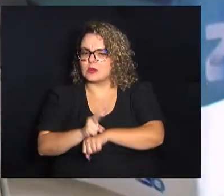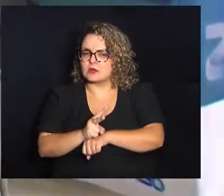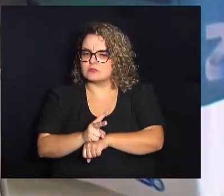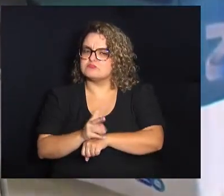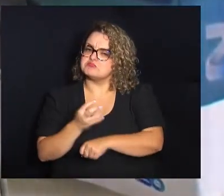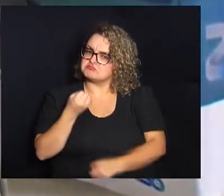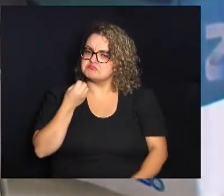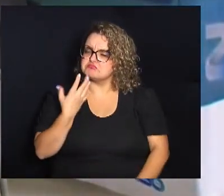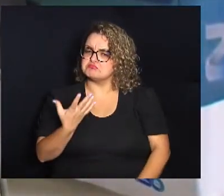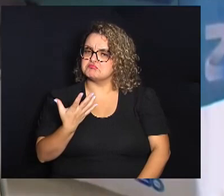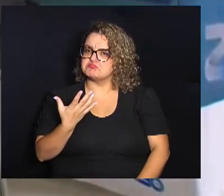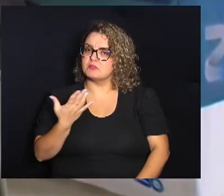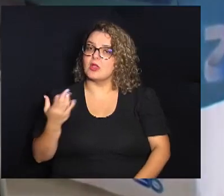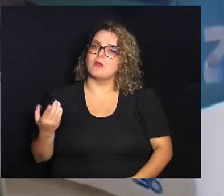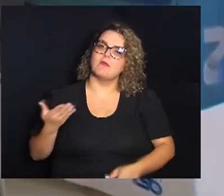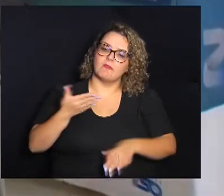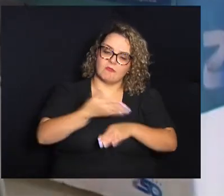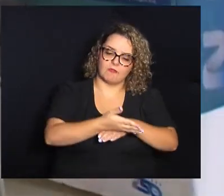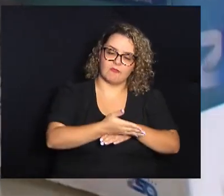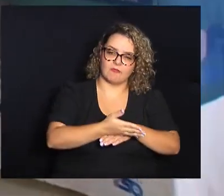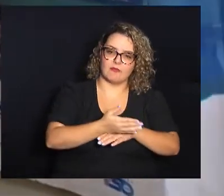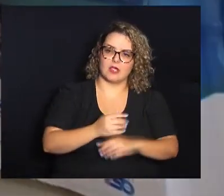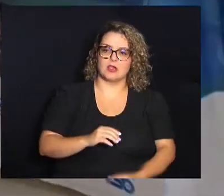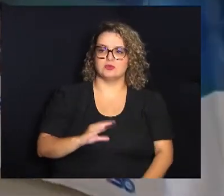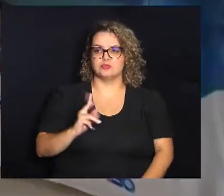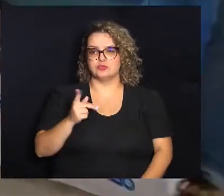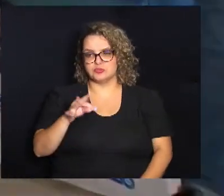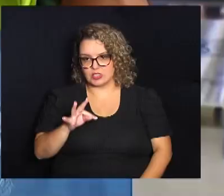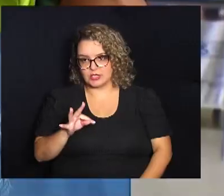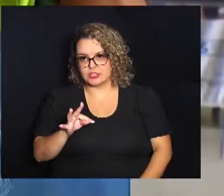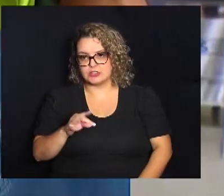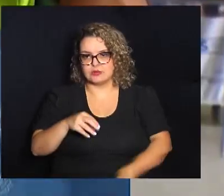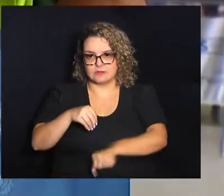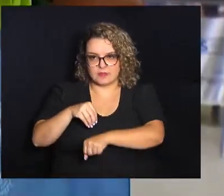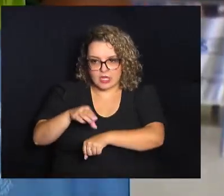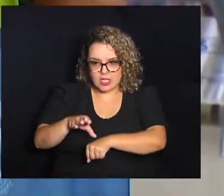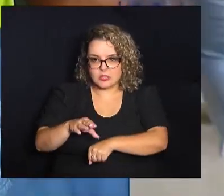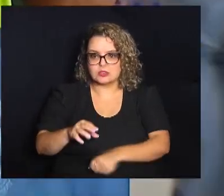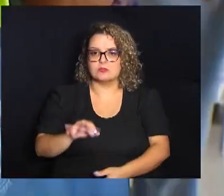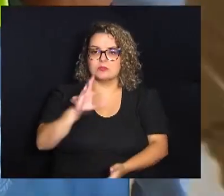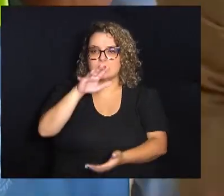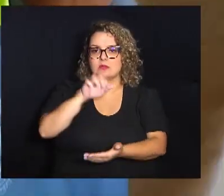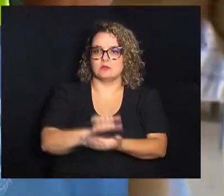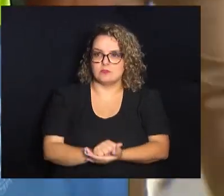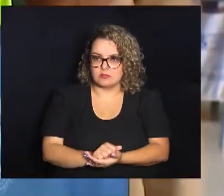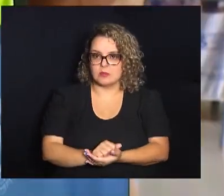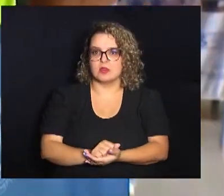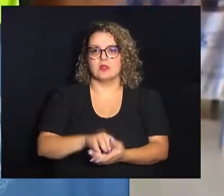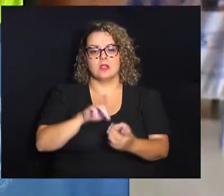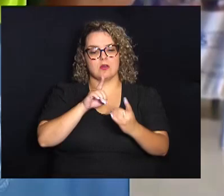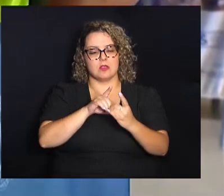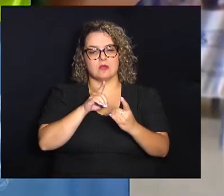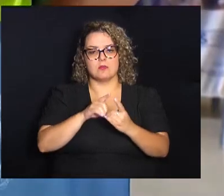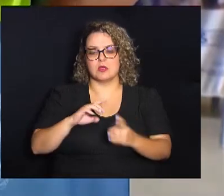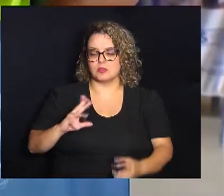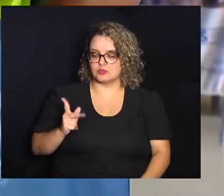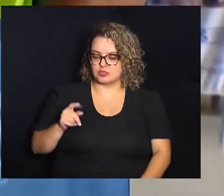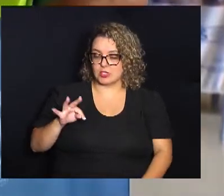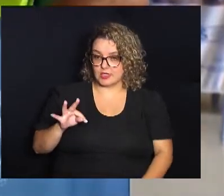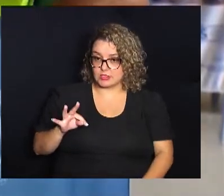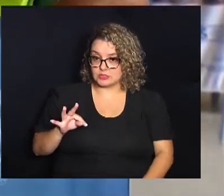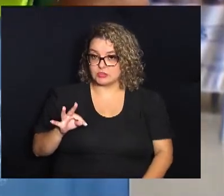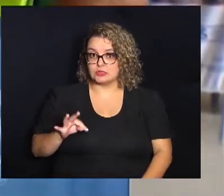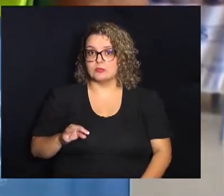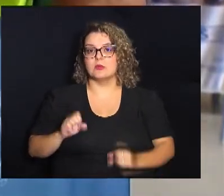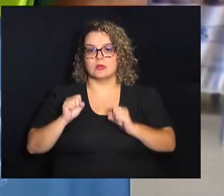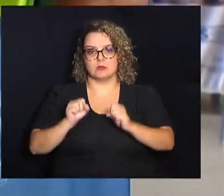do CEPAT? Pode clicar no chat que a gente vai direcionar para cadastro, um autoatendimento pelo chat, mas é possível sim